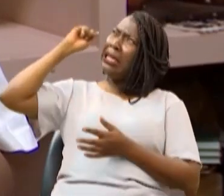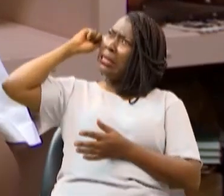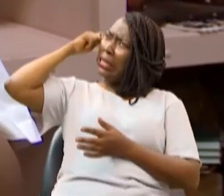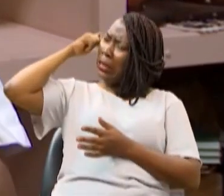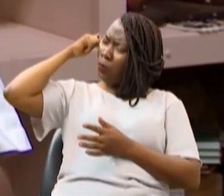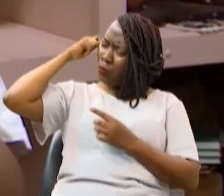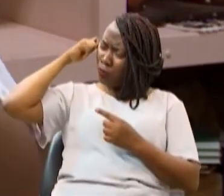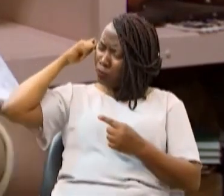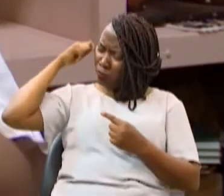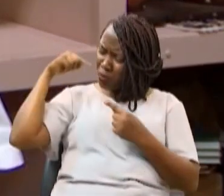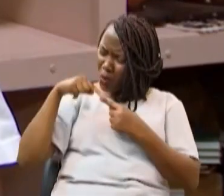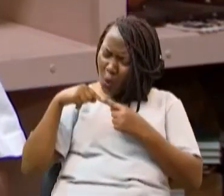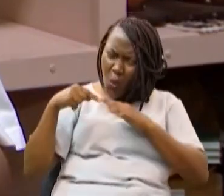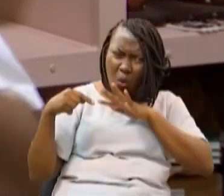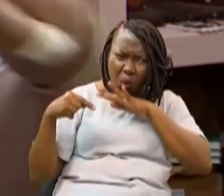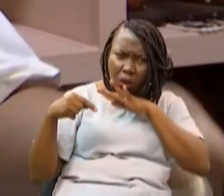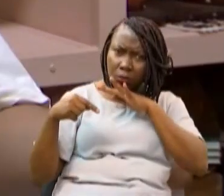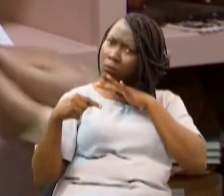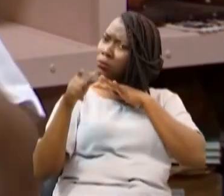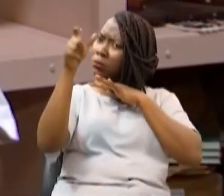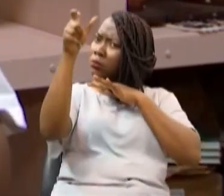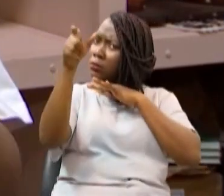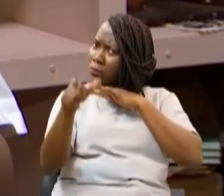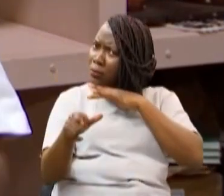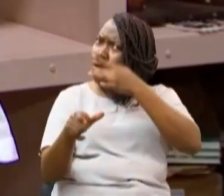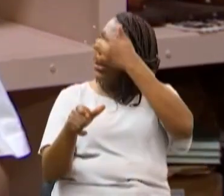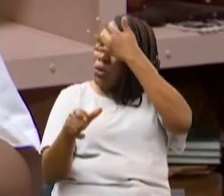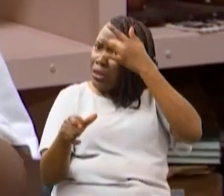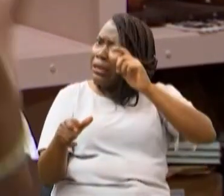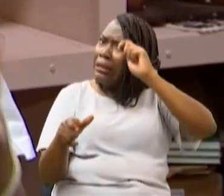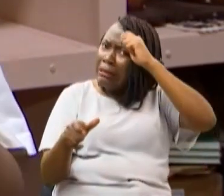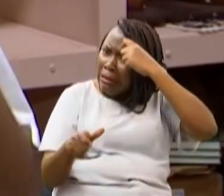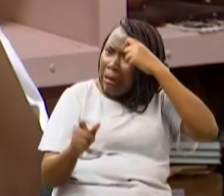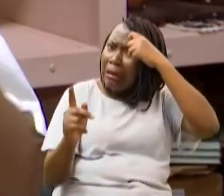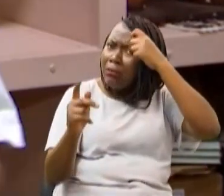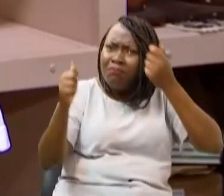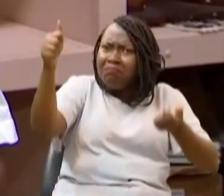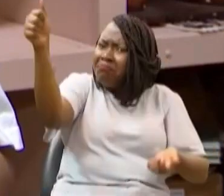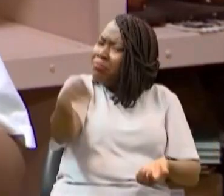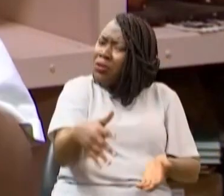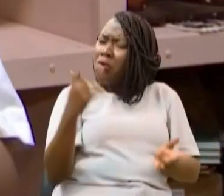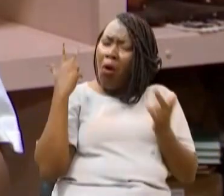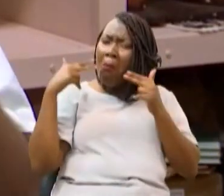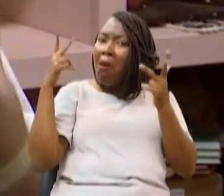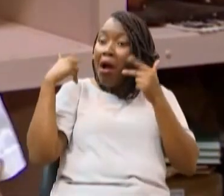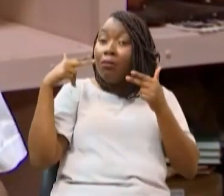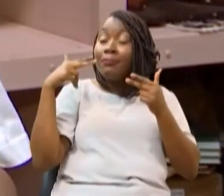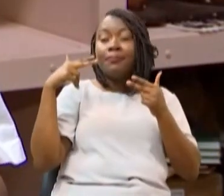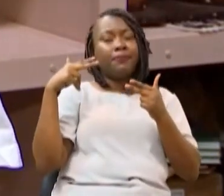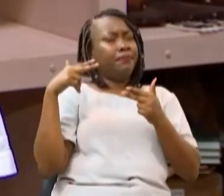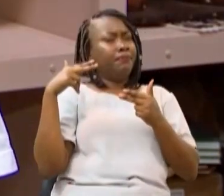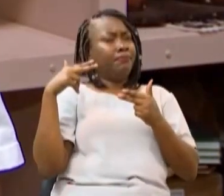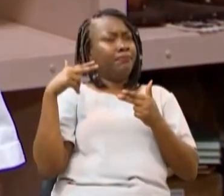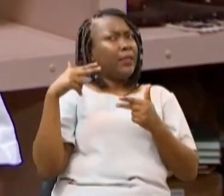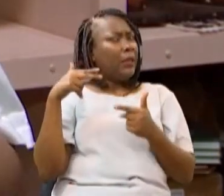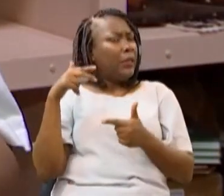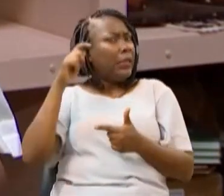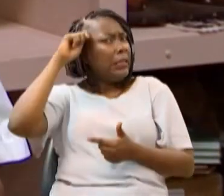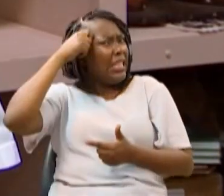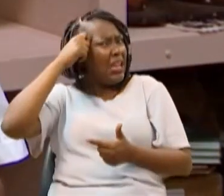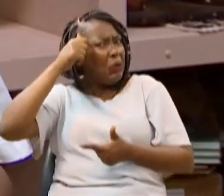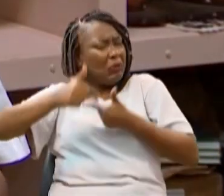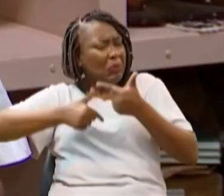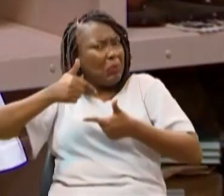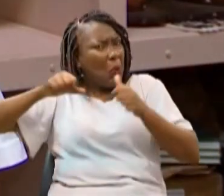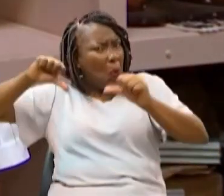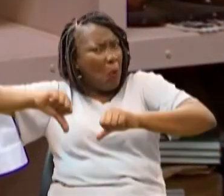é negro não é bom, é natural que os negros estejam num lugar desvalorizado, um lugar inferior dentro da sociedade.